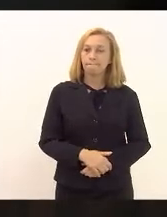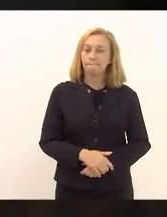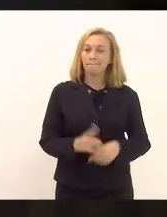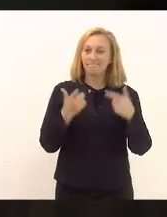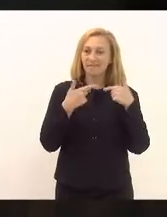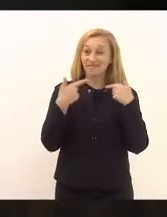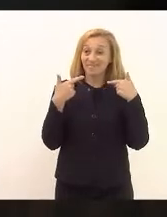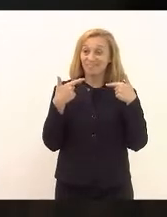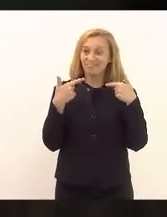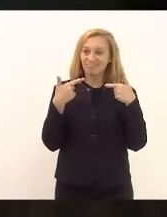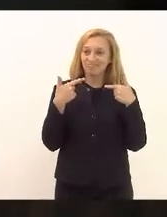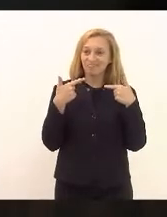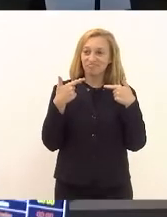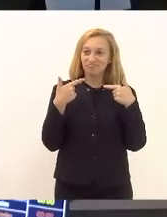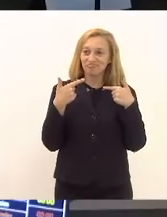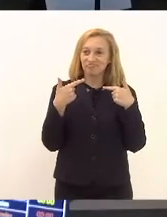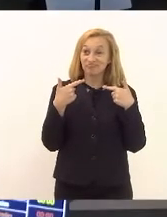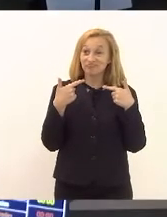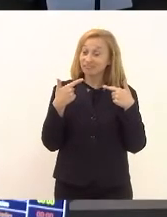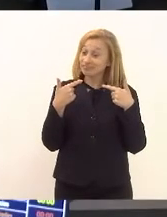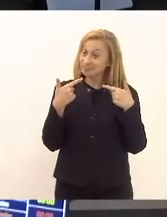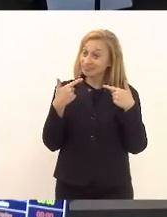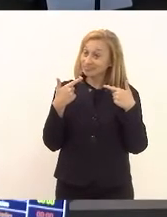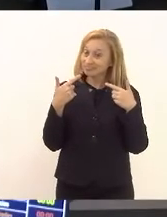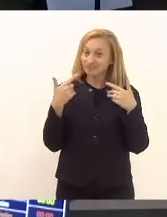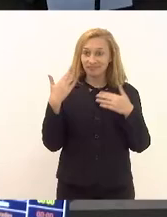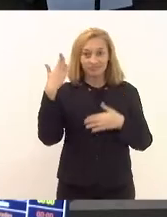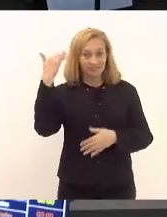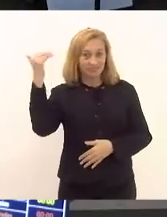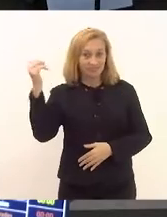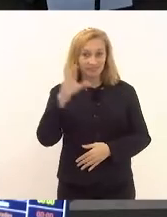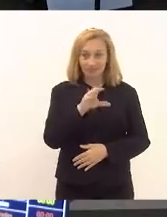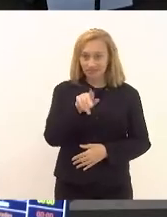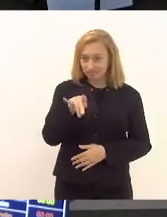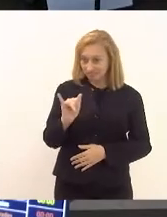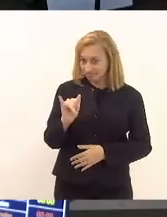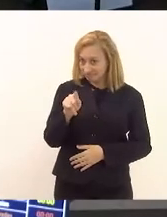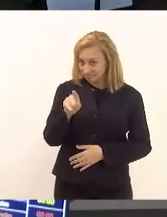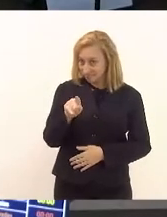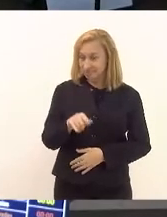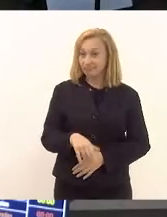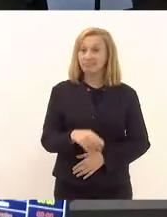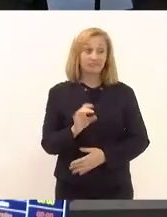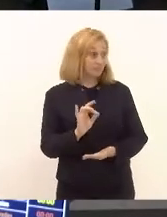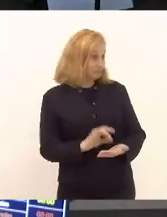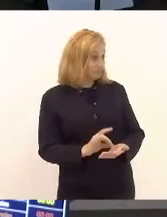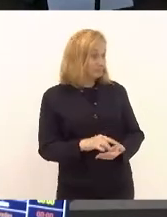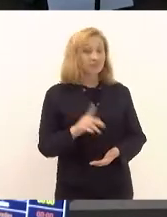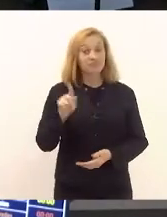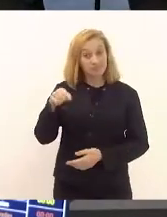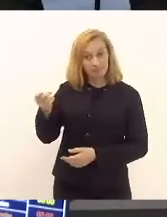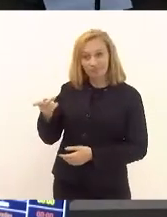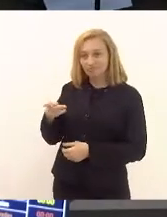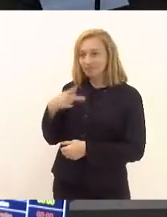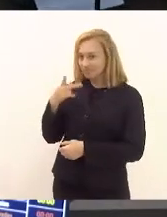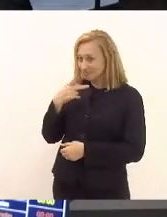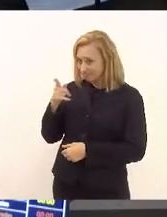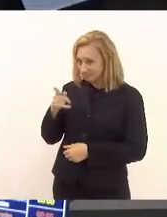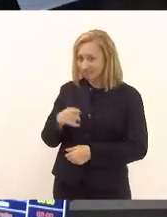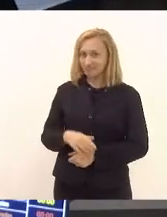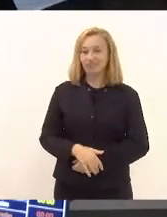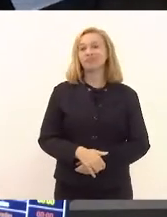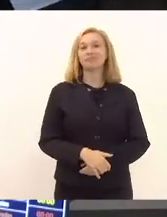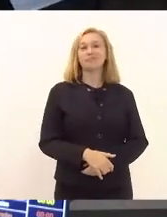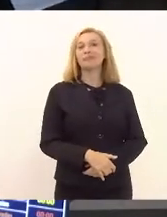Sorriso dela. Fazendo sucesso a sua CPI, tá? Pois vamos falar. Tomara que funcione para o bem do povo, né,